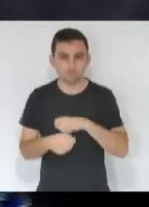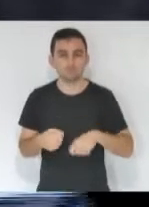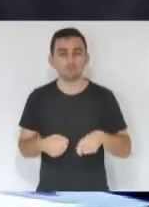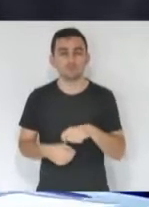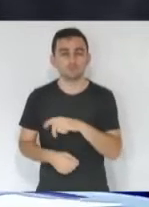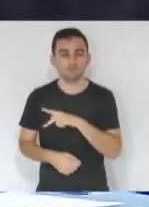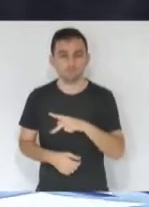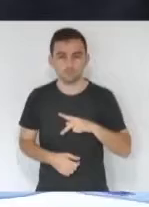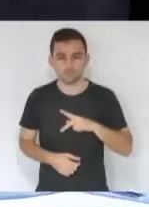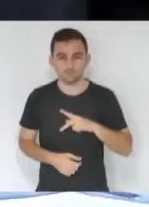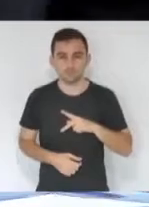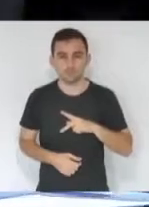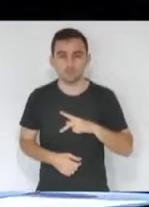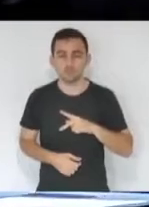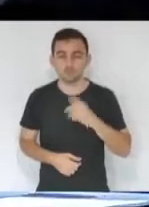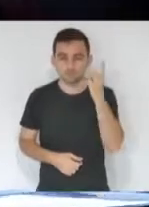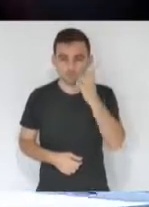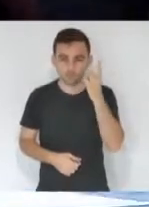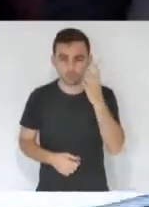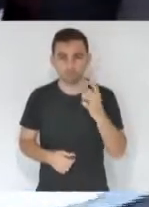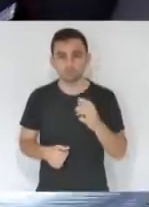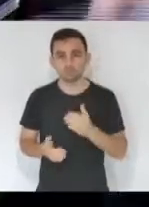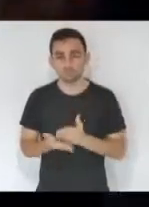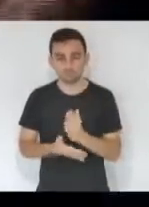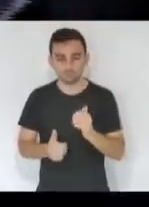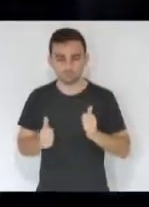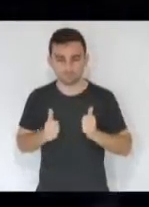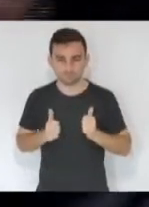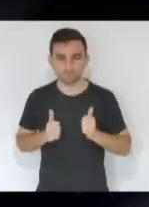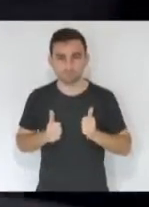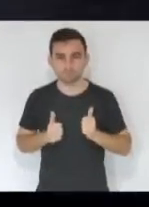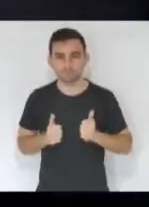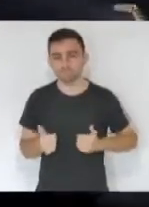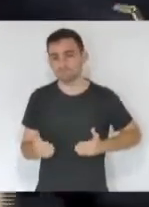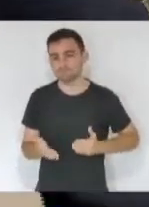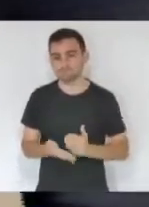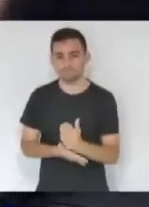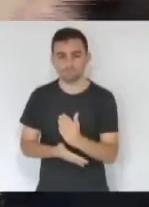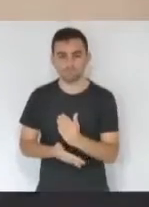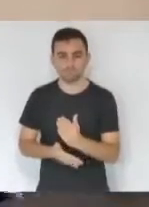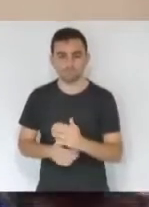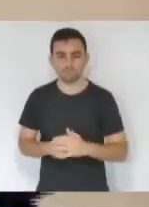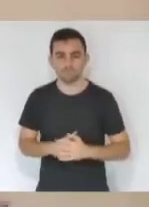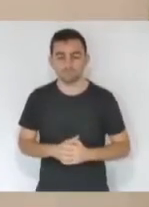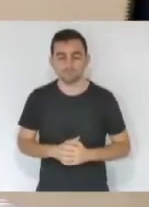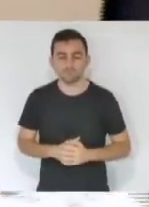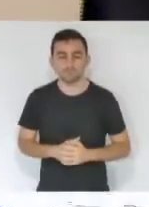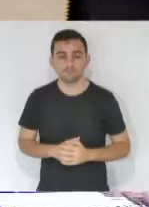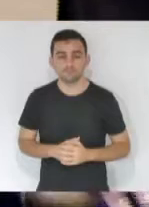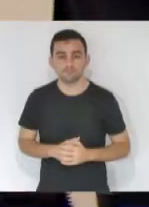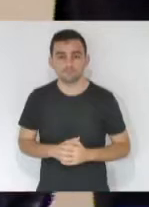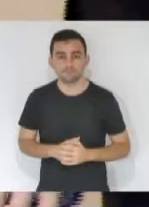providências deputados que aprovam permaneçam como se encontram aprovada a matéria em sede de redação final